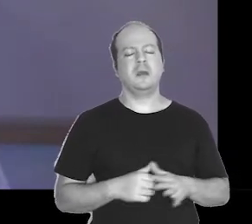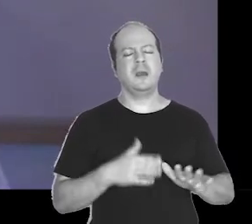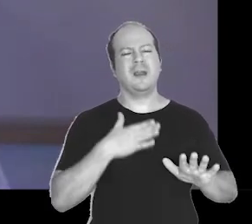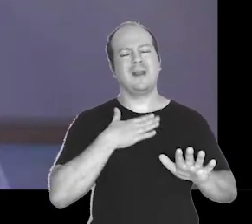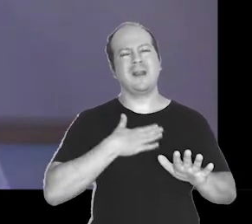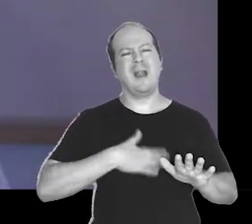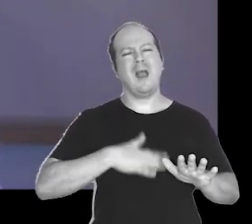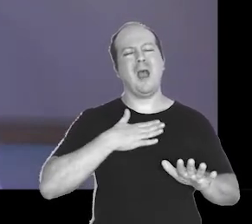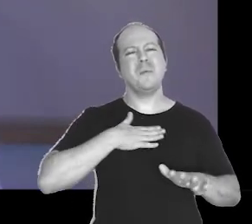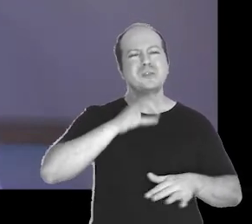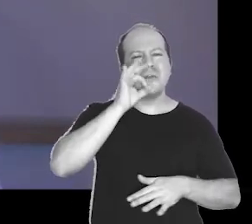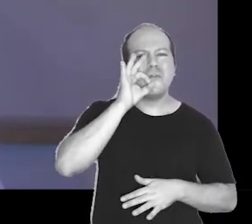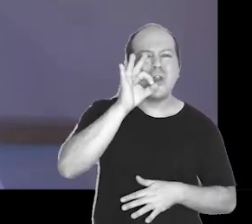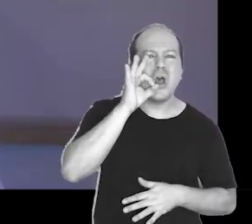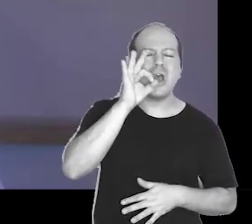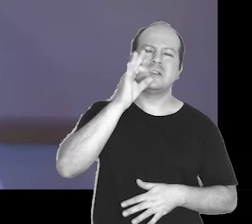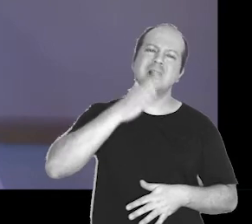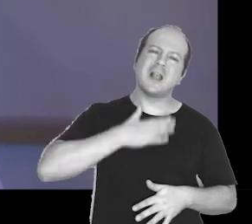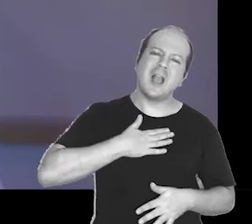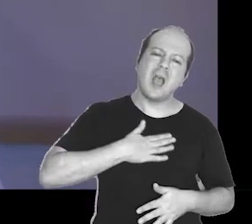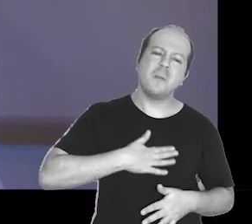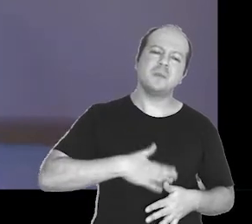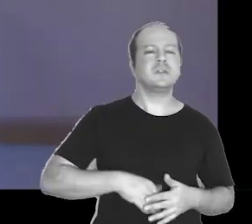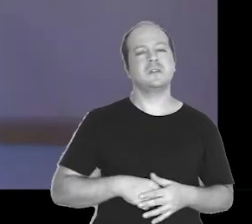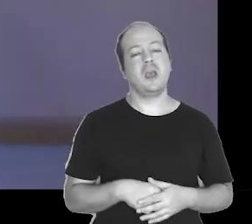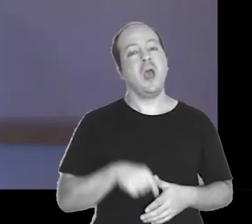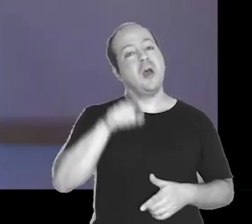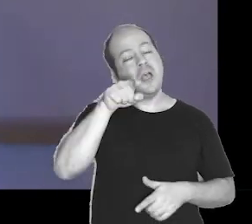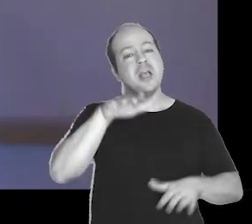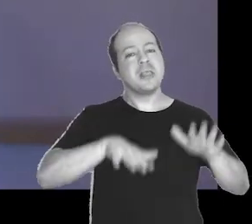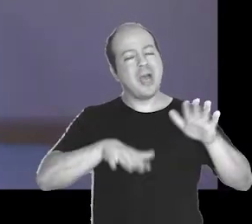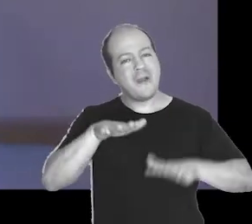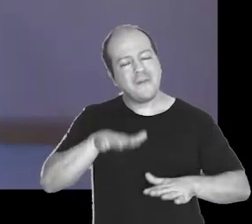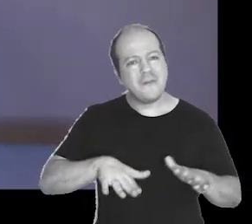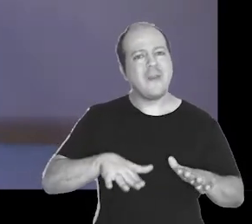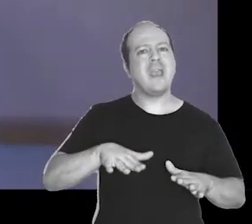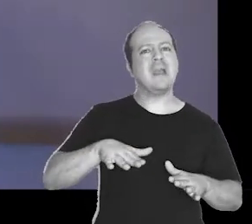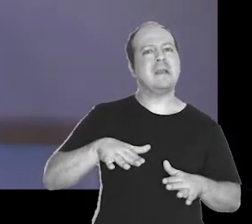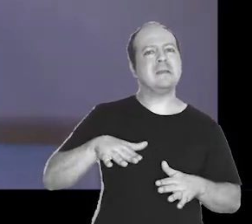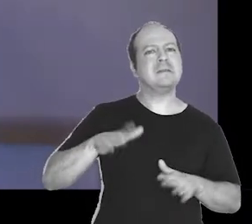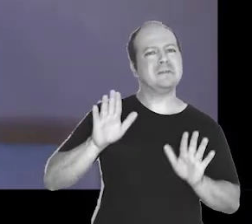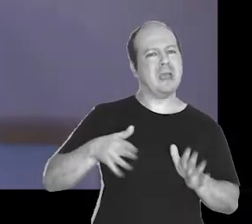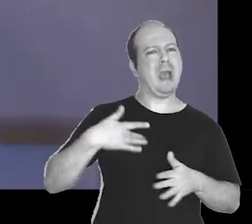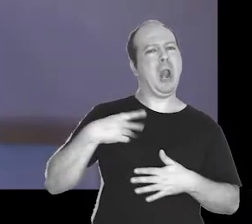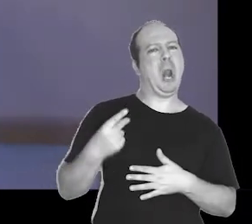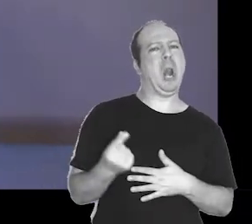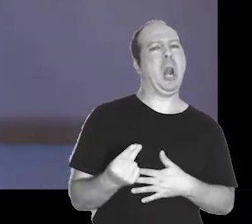Acalme-se, Freud, acalme-se. Você talvez já esteja indo longe demais.